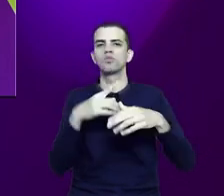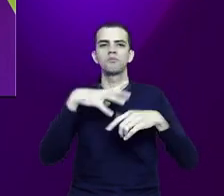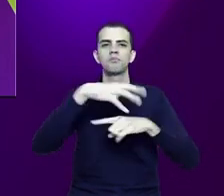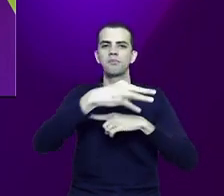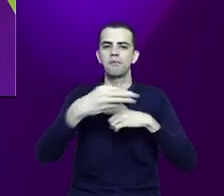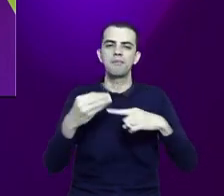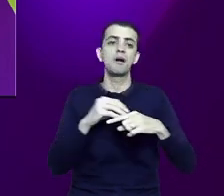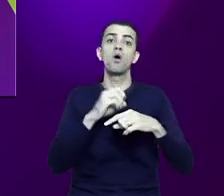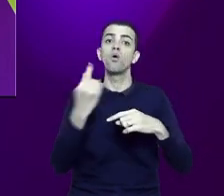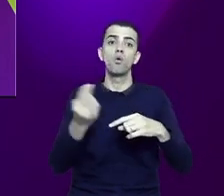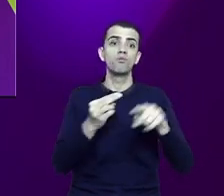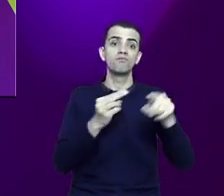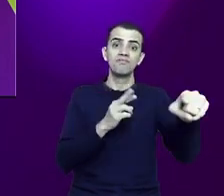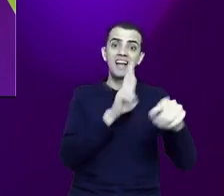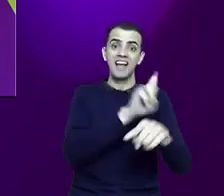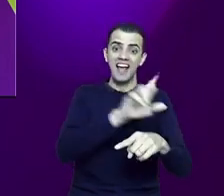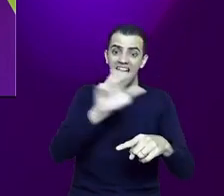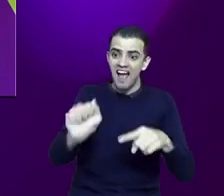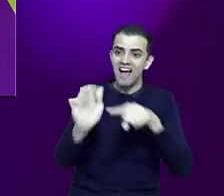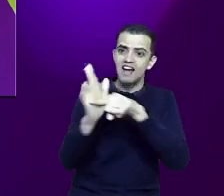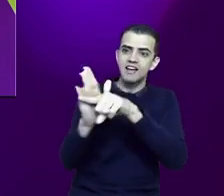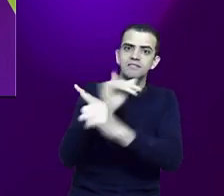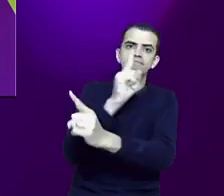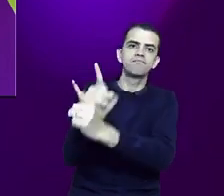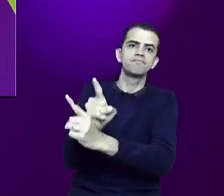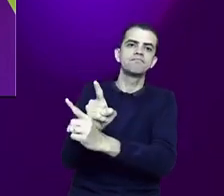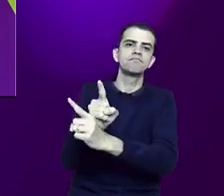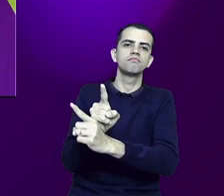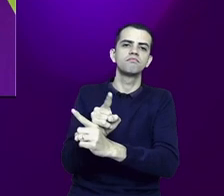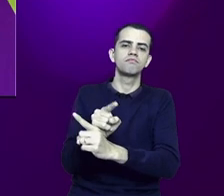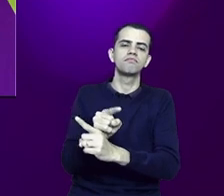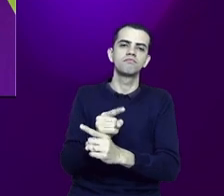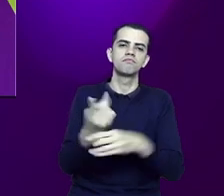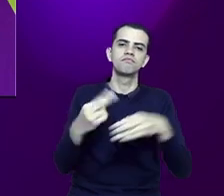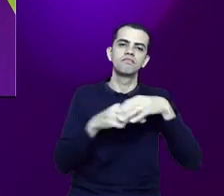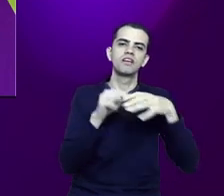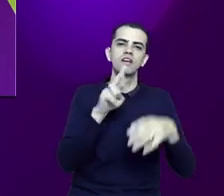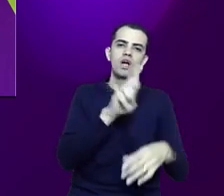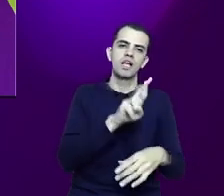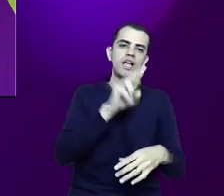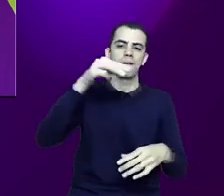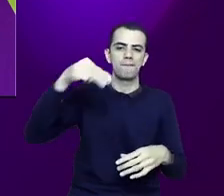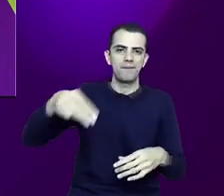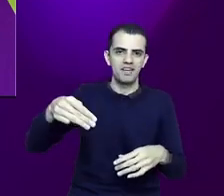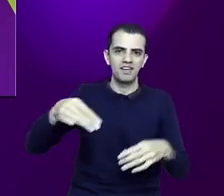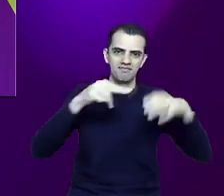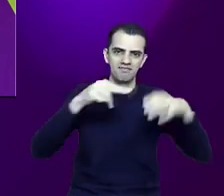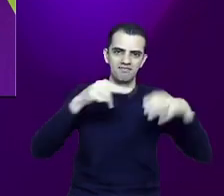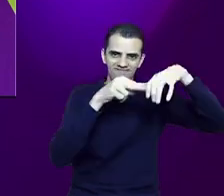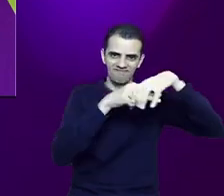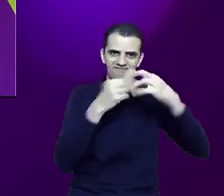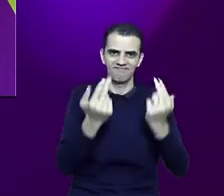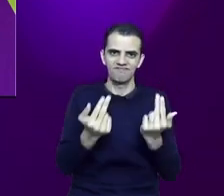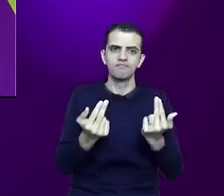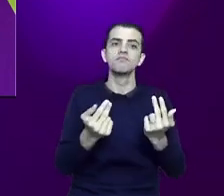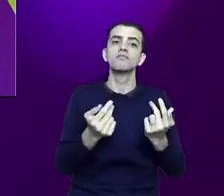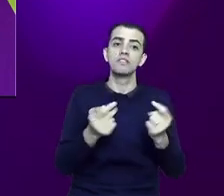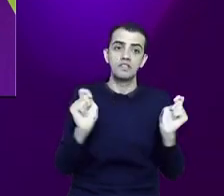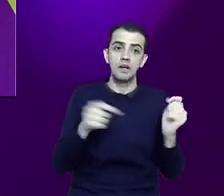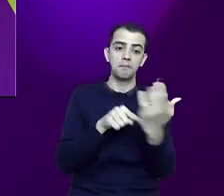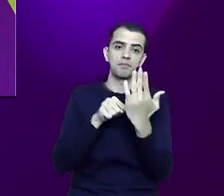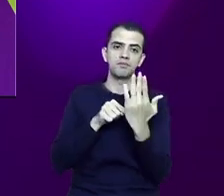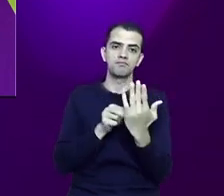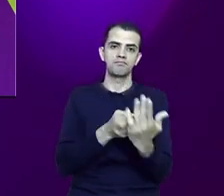mesmas informações que uma radiografia, uma tomografia e eventualmente uma ressonância possam apresentar.